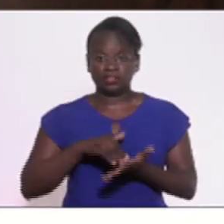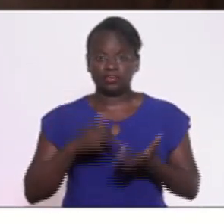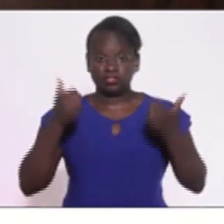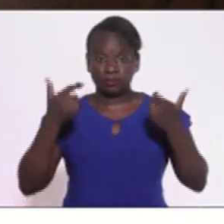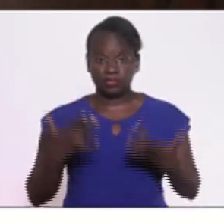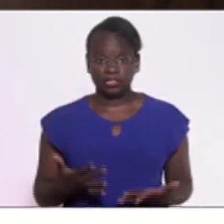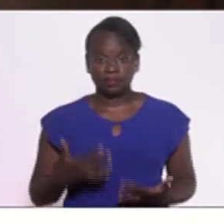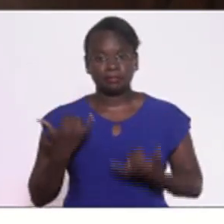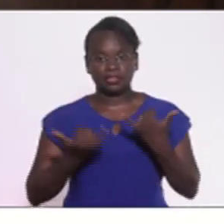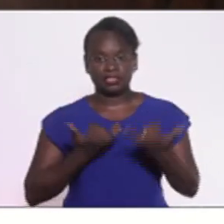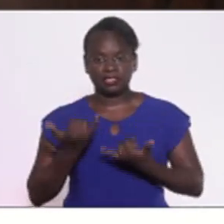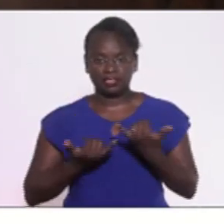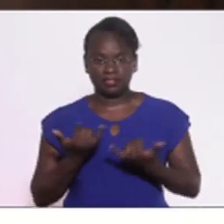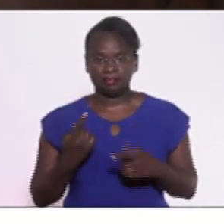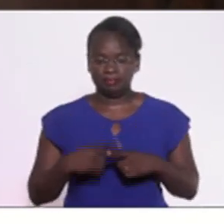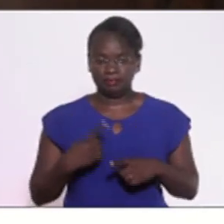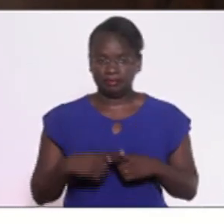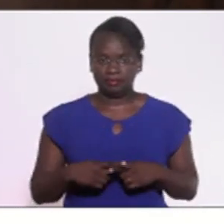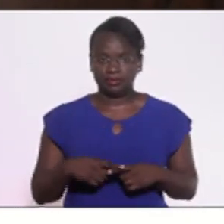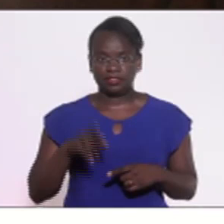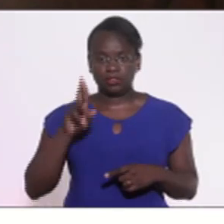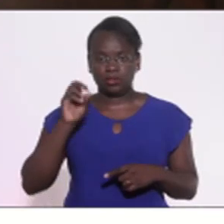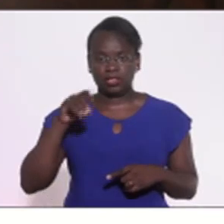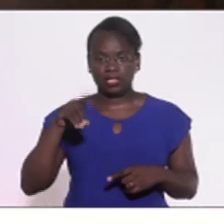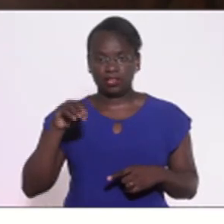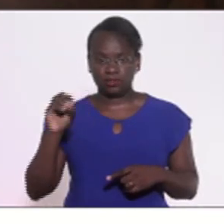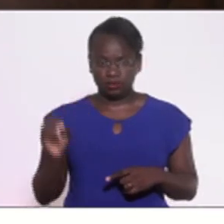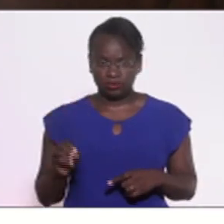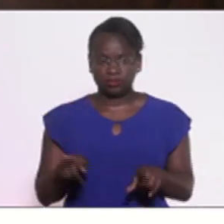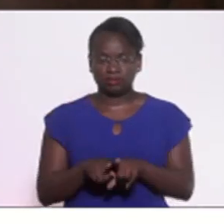uma brincadeira, porque Ronaldo